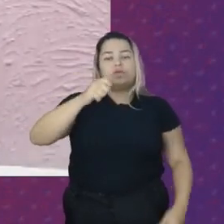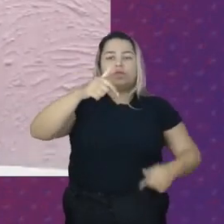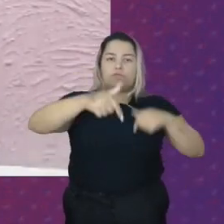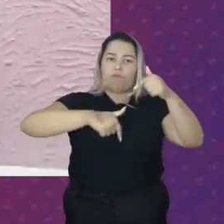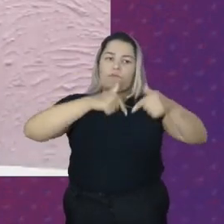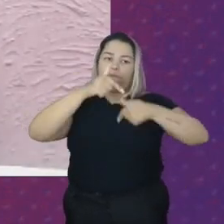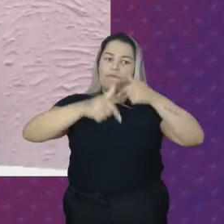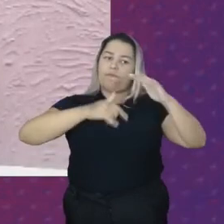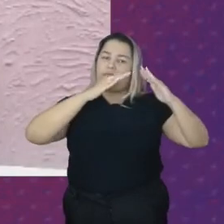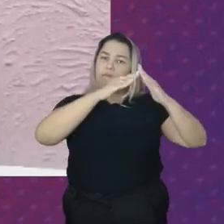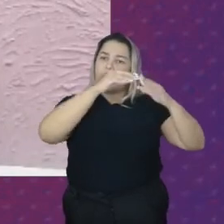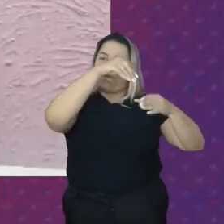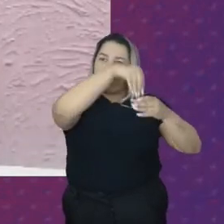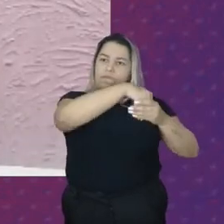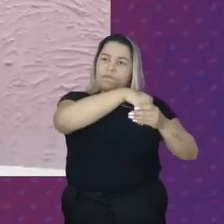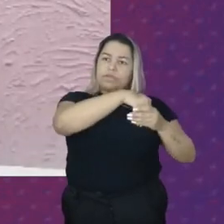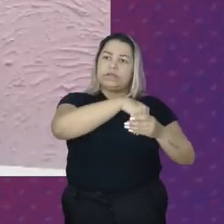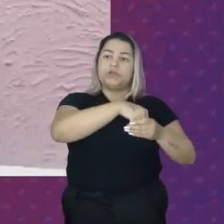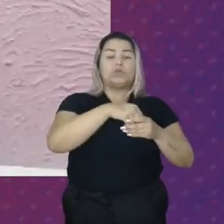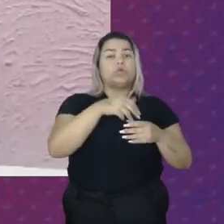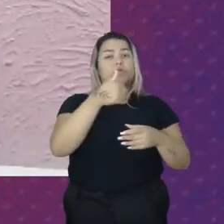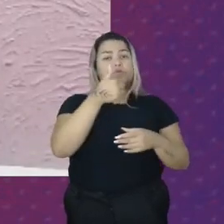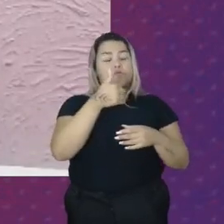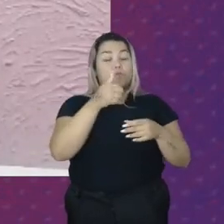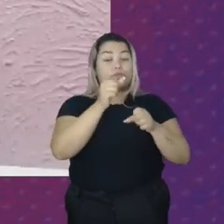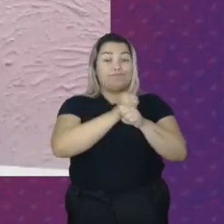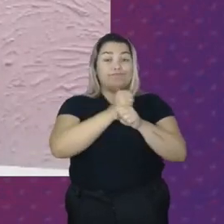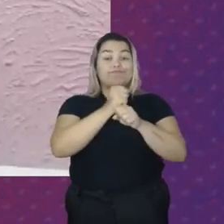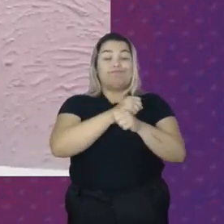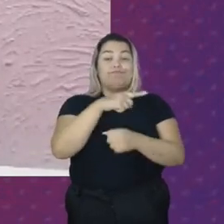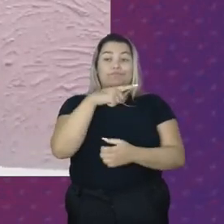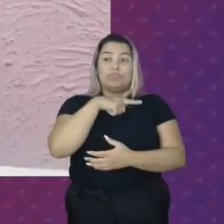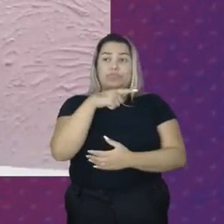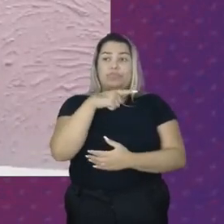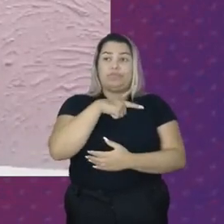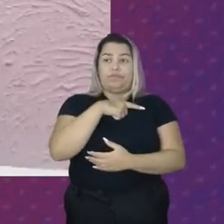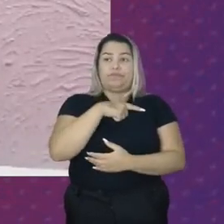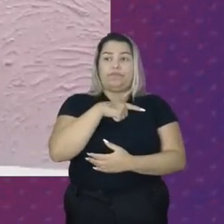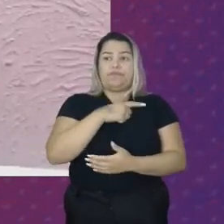Trabalhadora Doméstica. Um ano que a gente